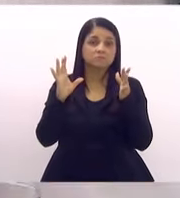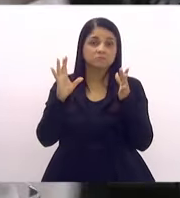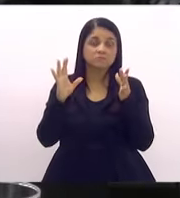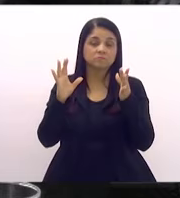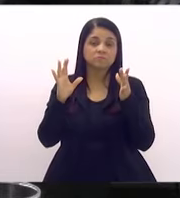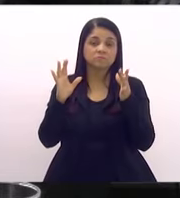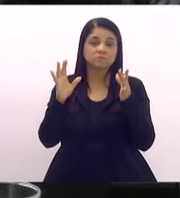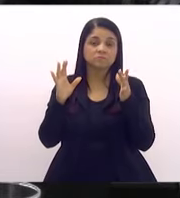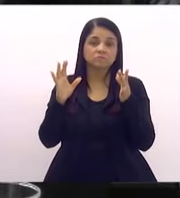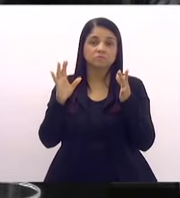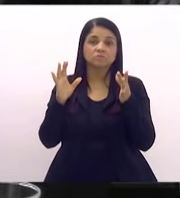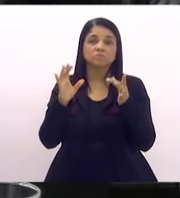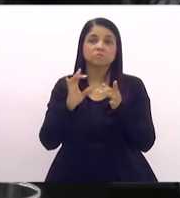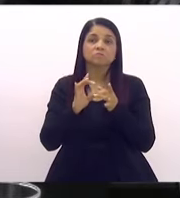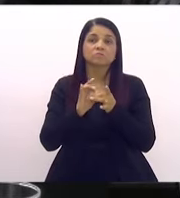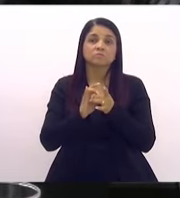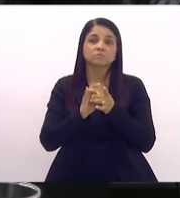título